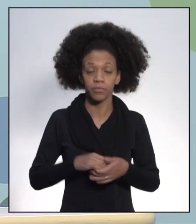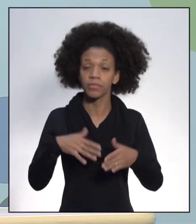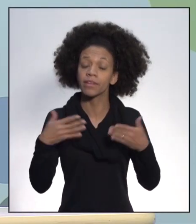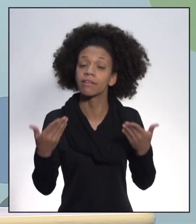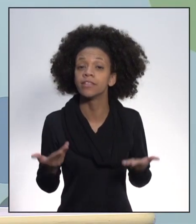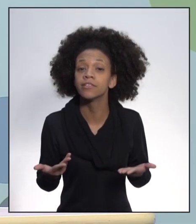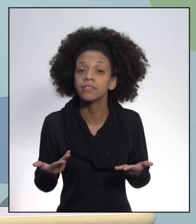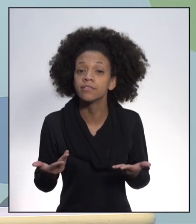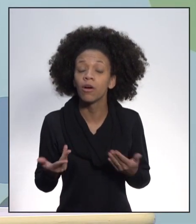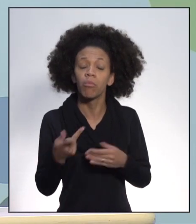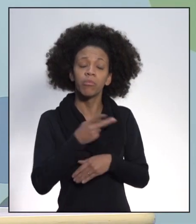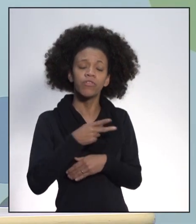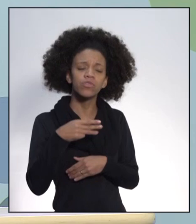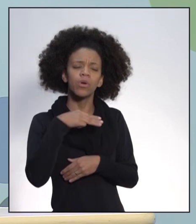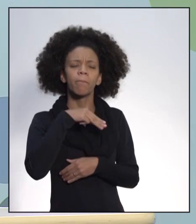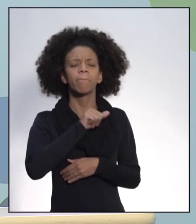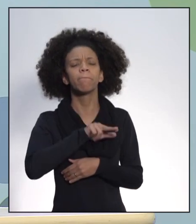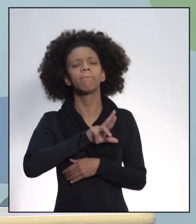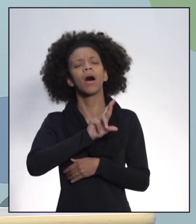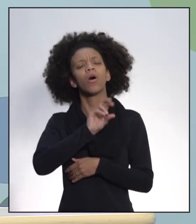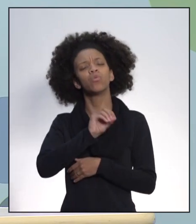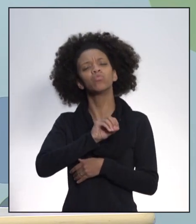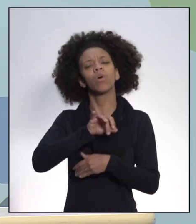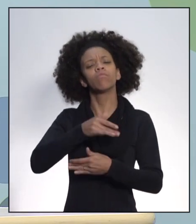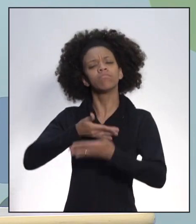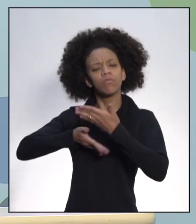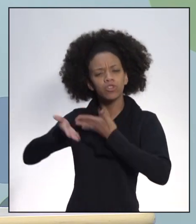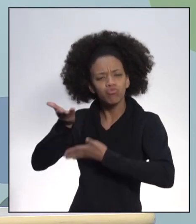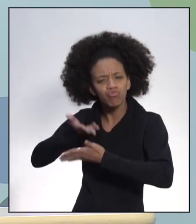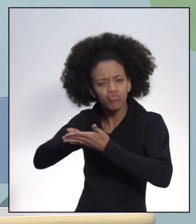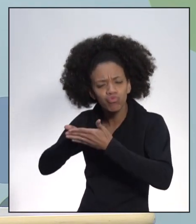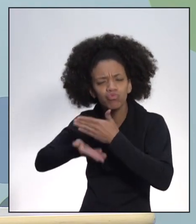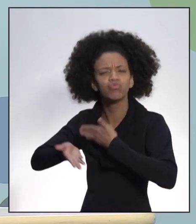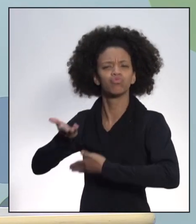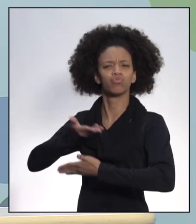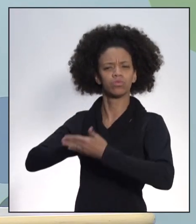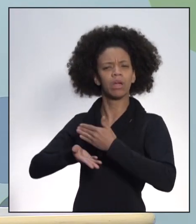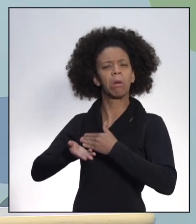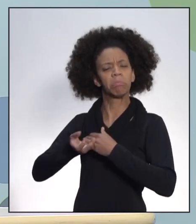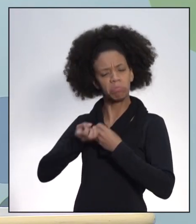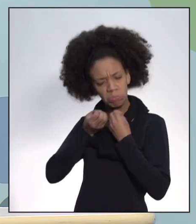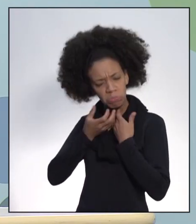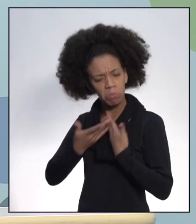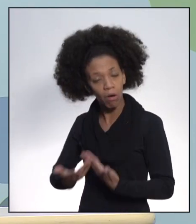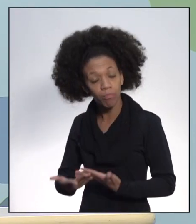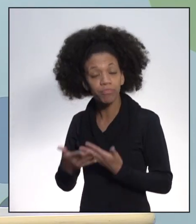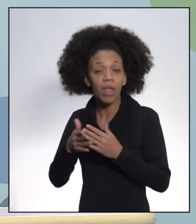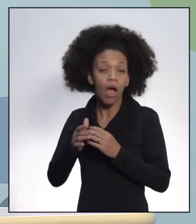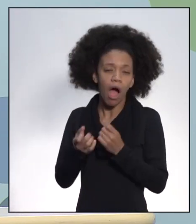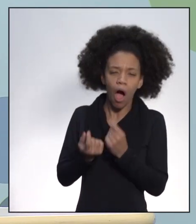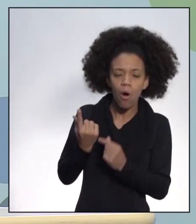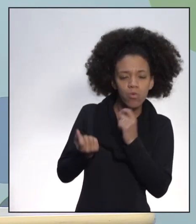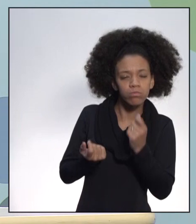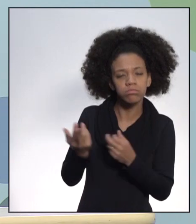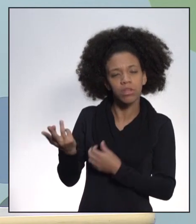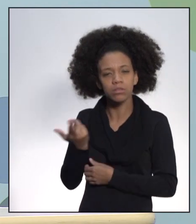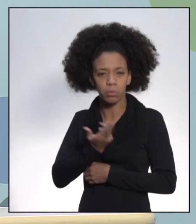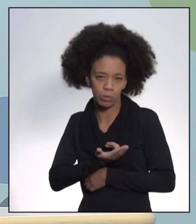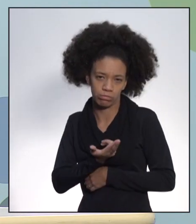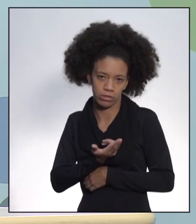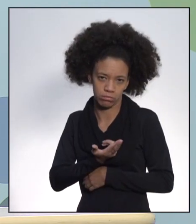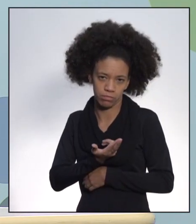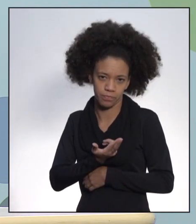Então, professor Mauro, os alunos estão aqui interagindo de forma muito significativa, né? Alguns aqui